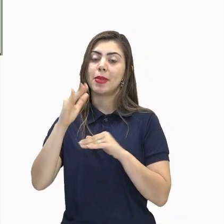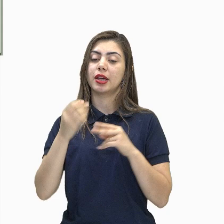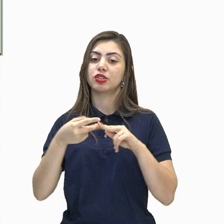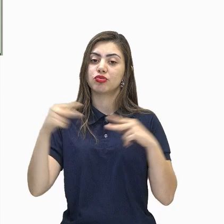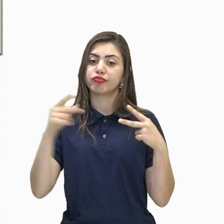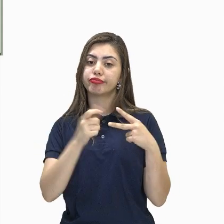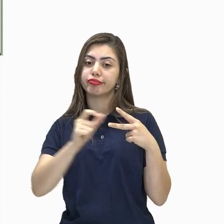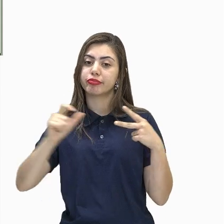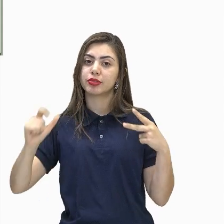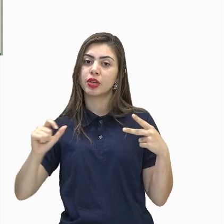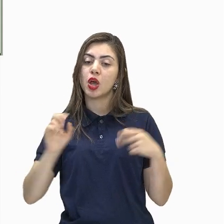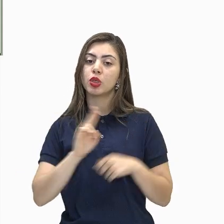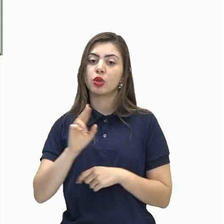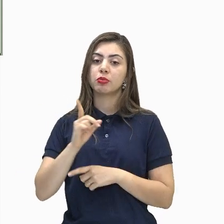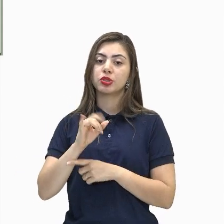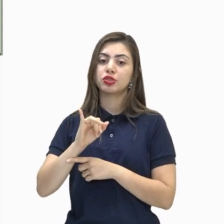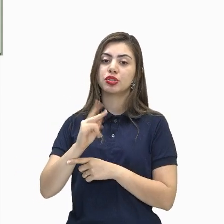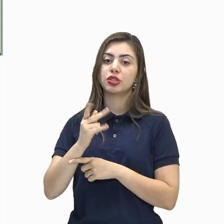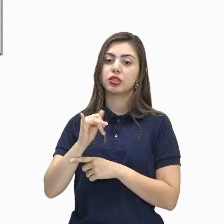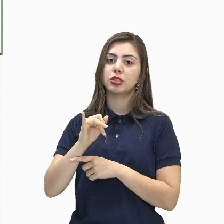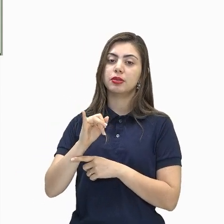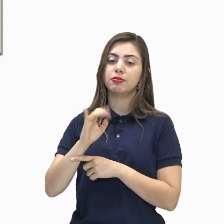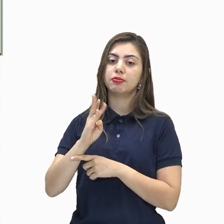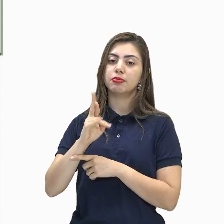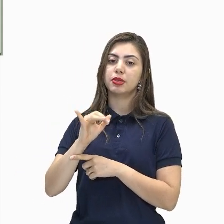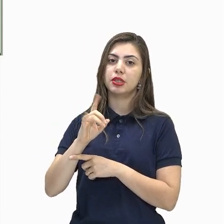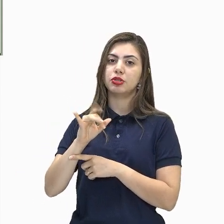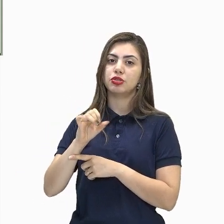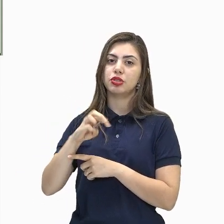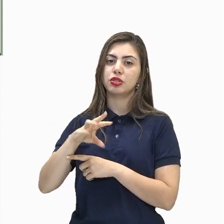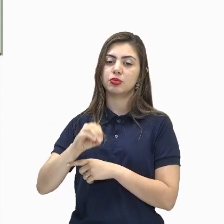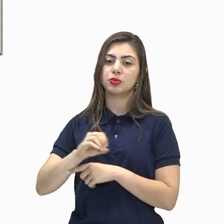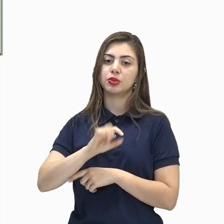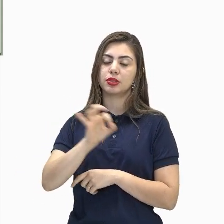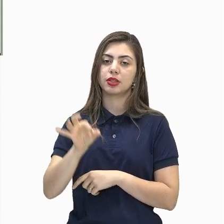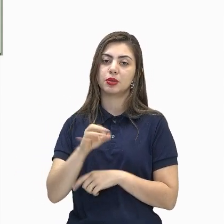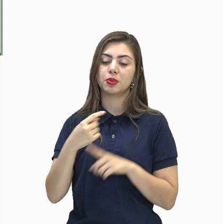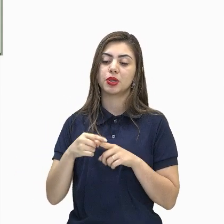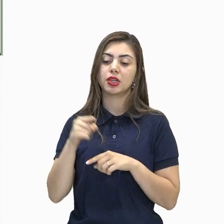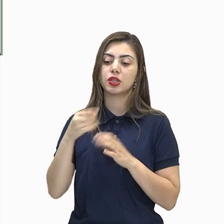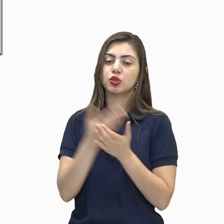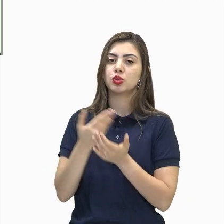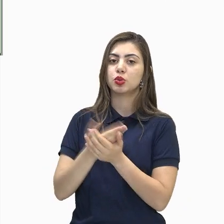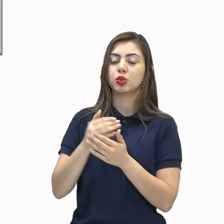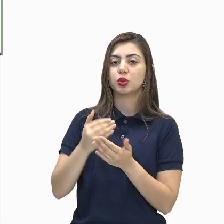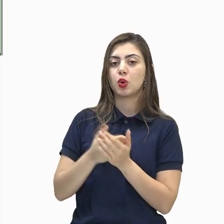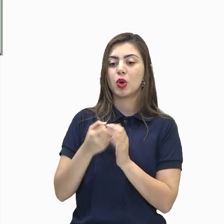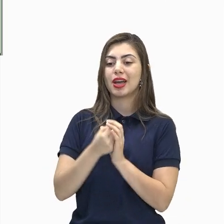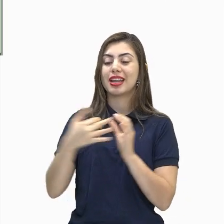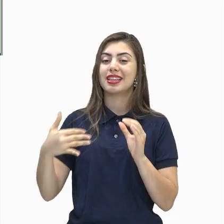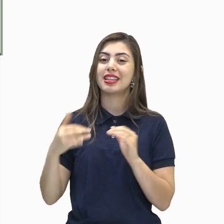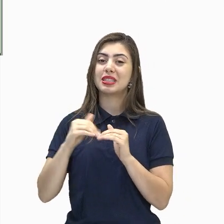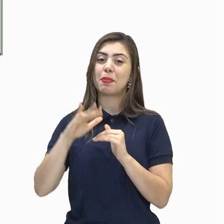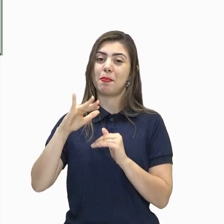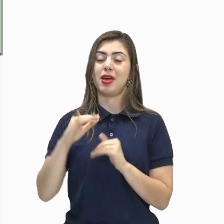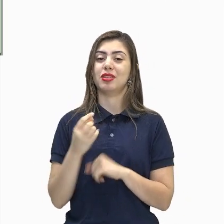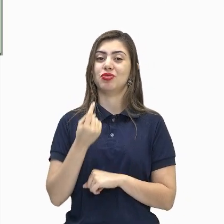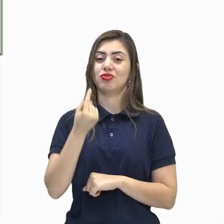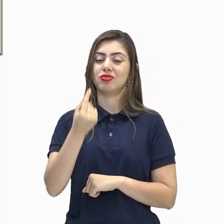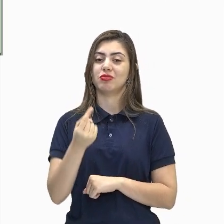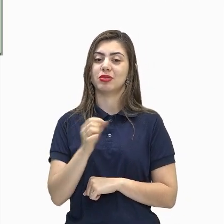de dihibridismo, justamente por ele ter estudado mais de uma característica das ervilhas e a sua,